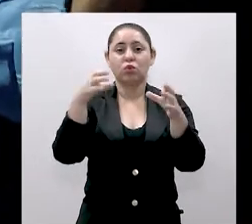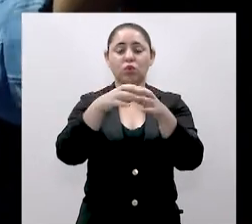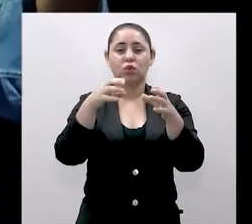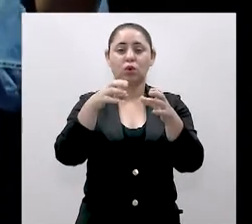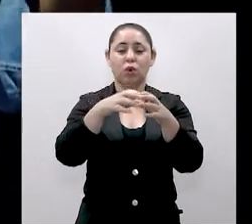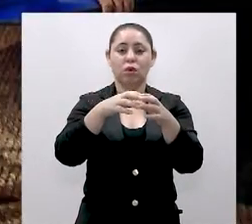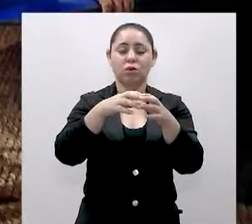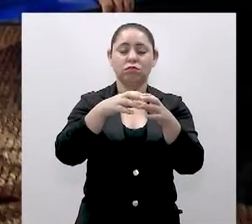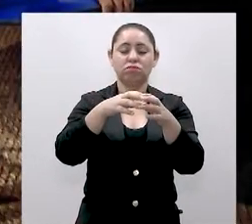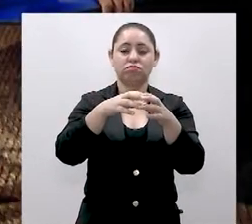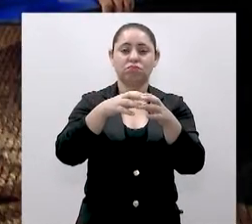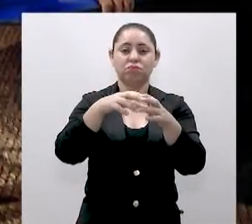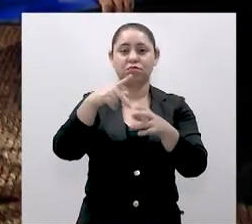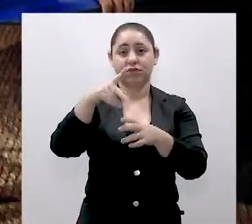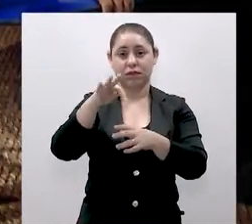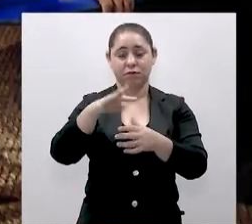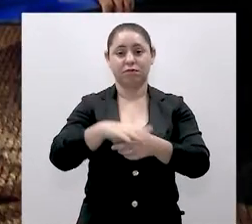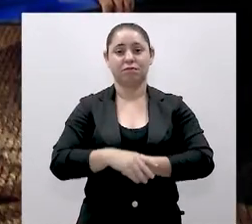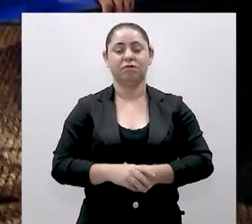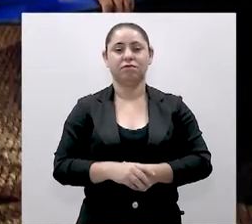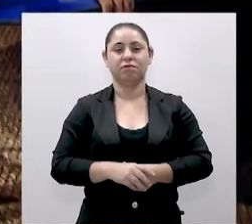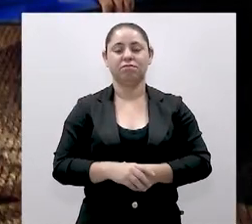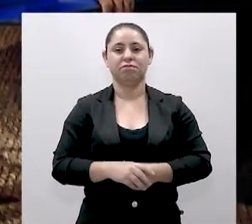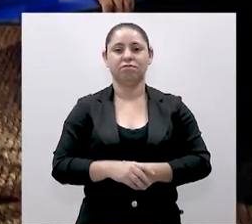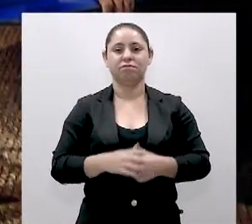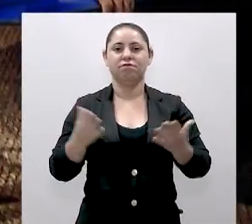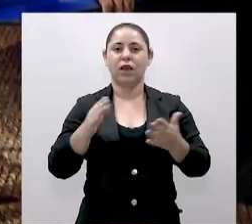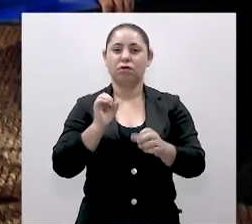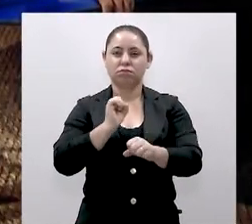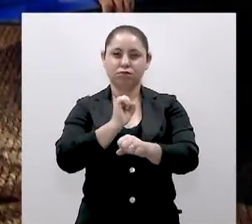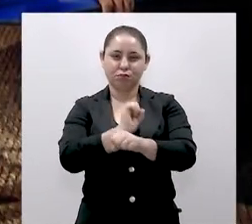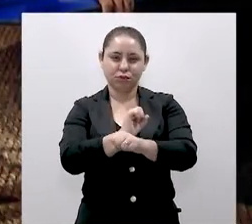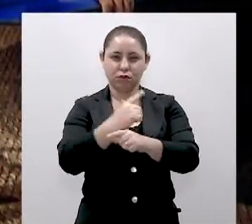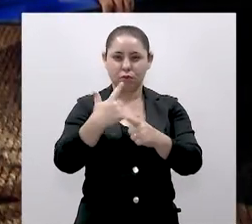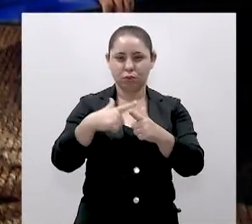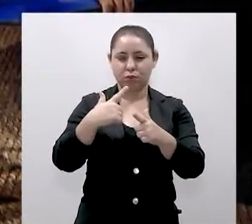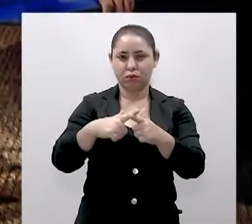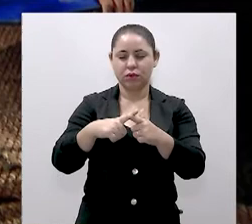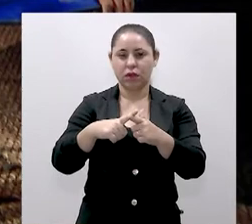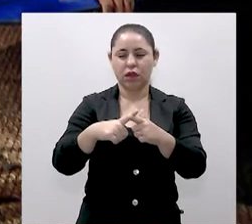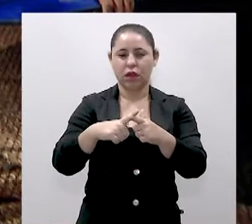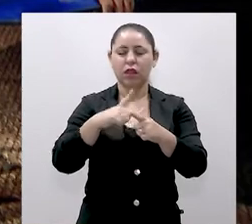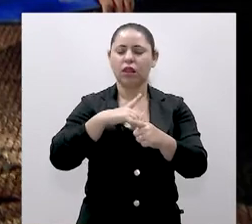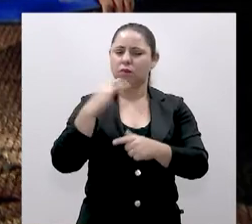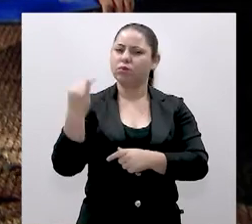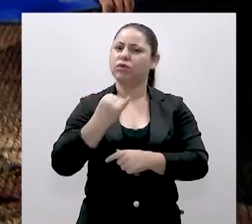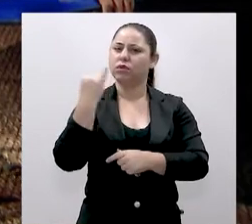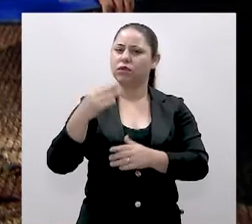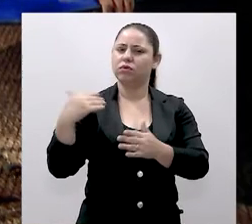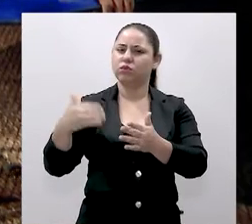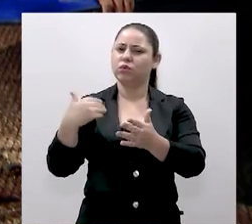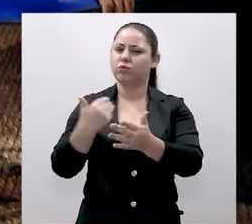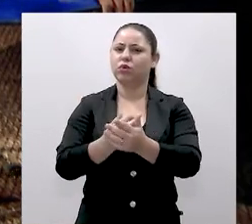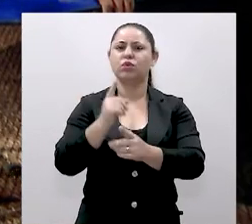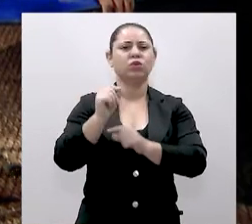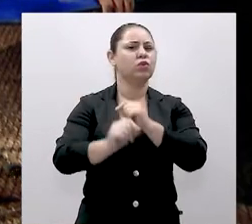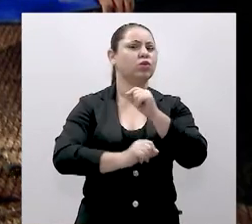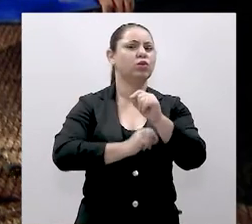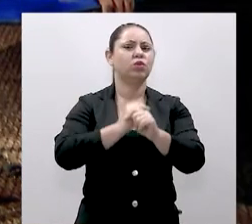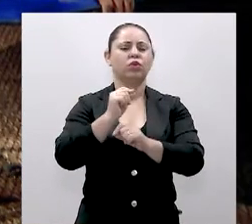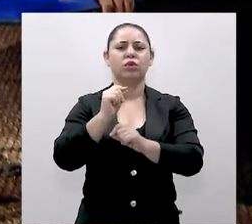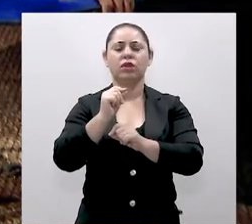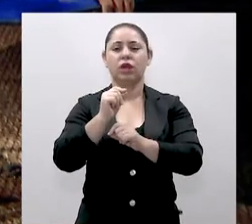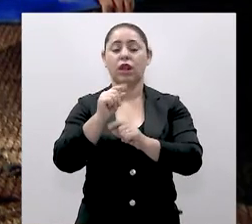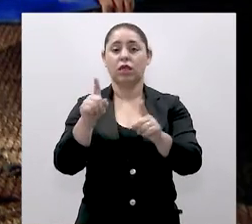nosso antigo partido em Senador vou interromper porque tem um ponto importante aí na sua trajetória aqui se